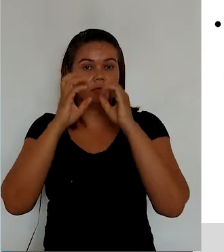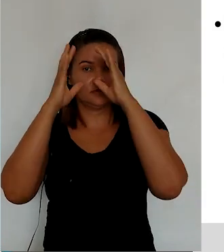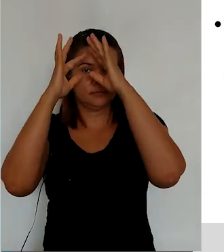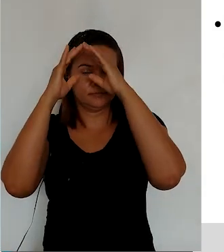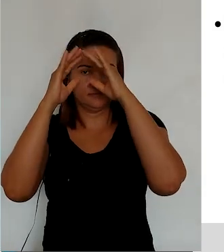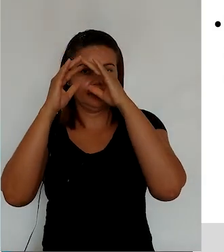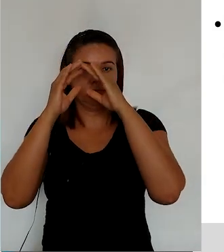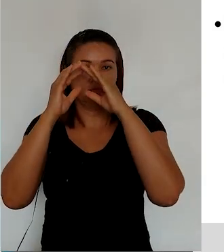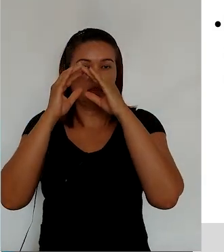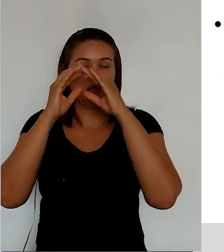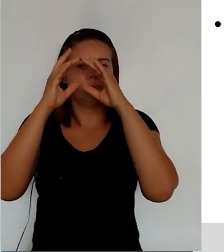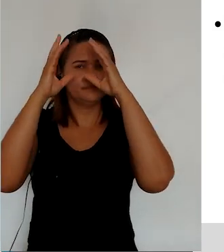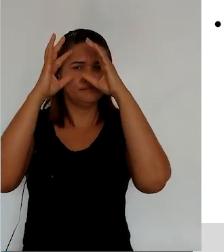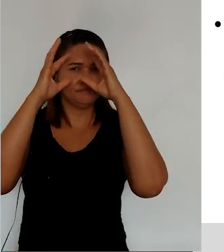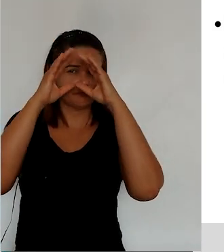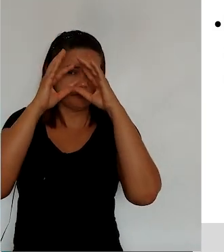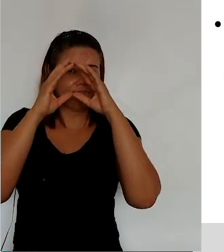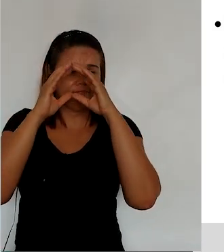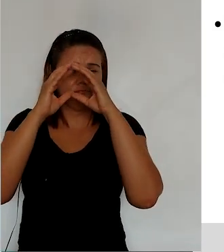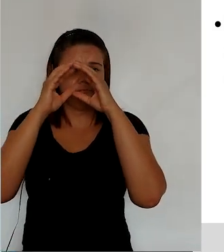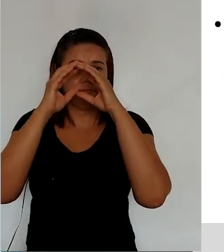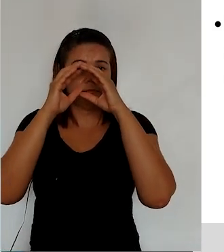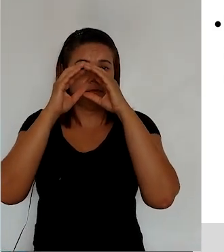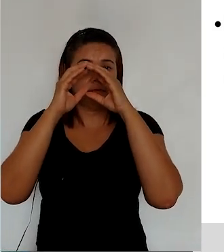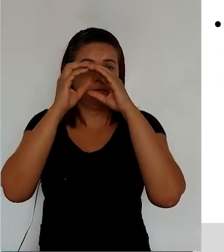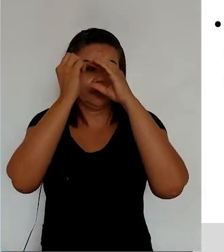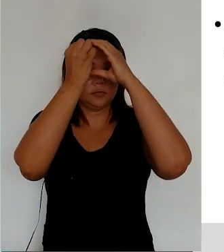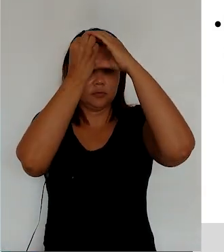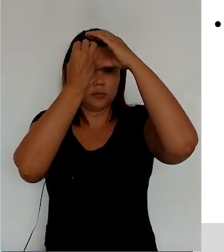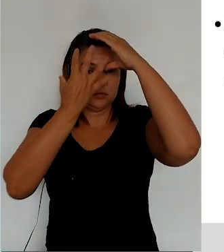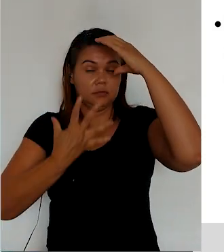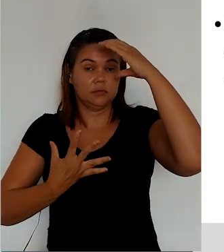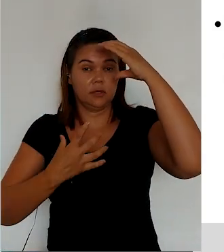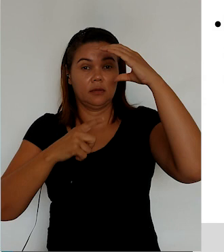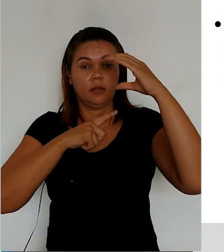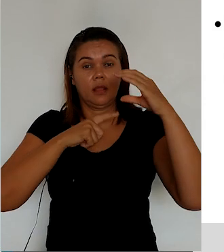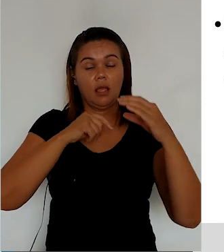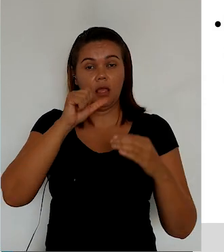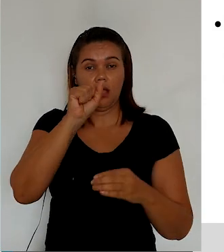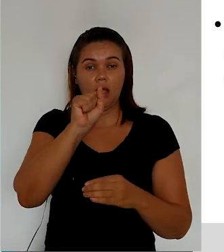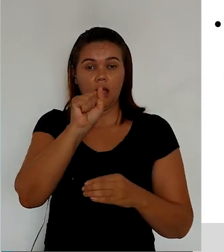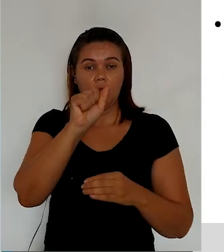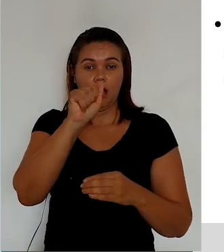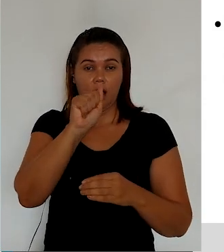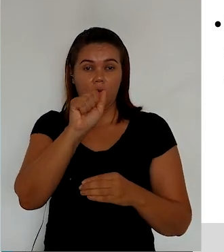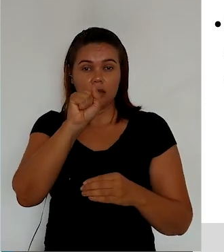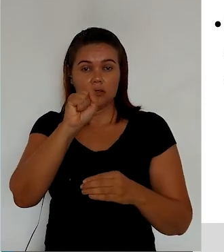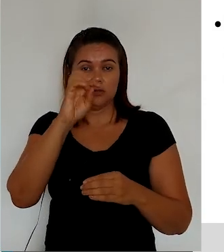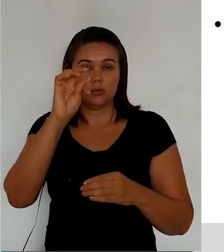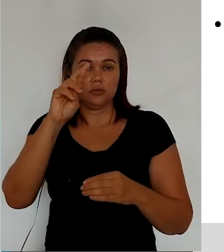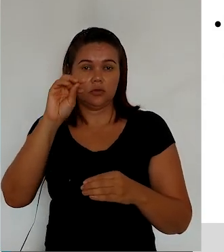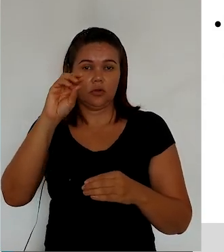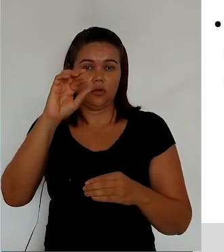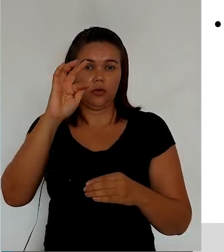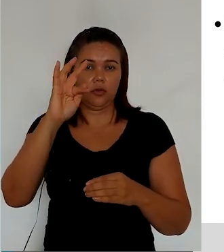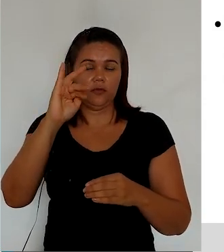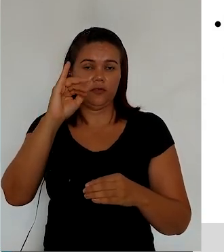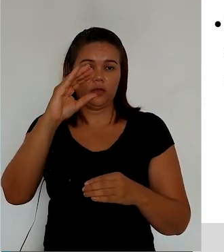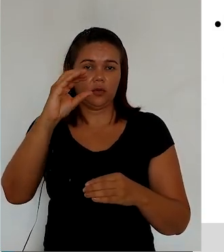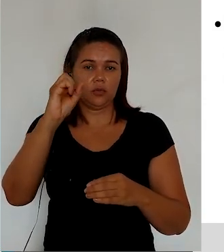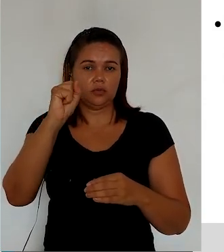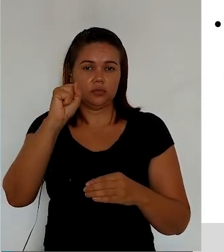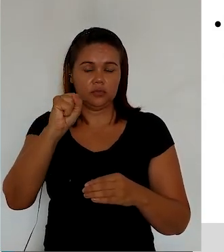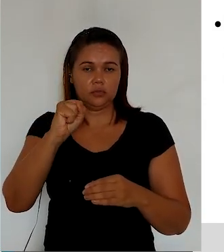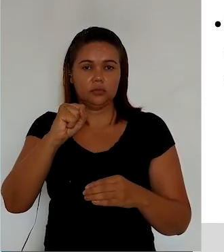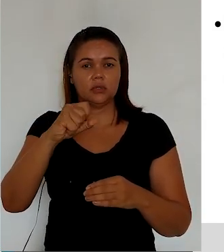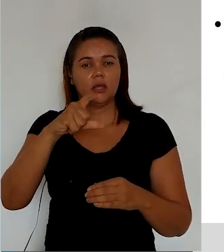No sistema nervoso central, encontramos astrócitos, que promovem